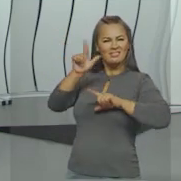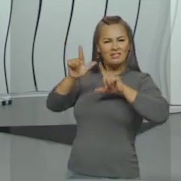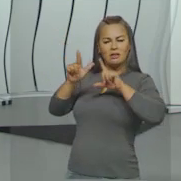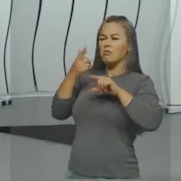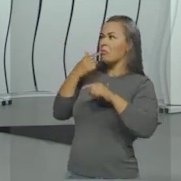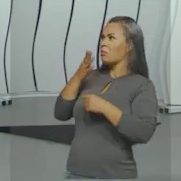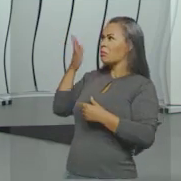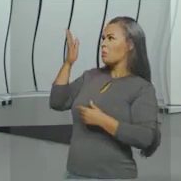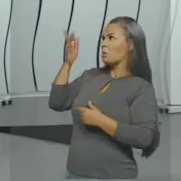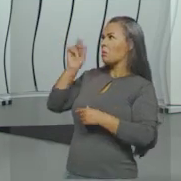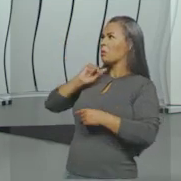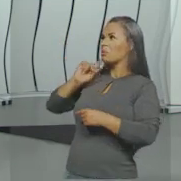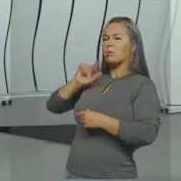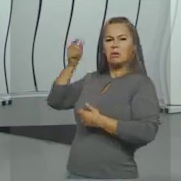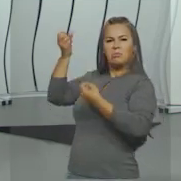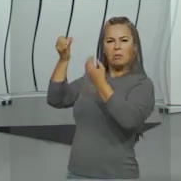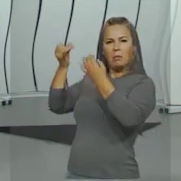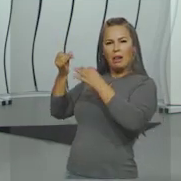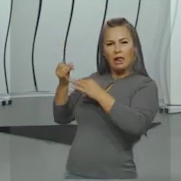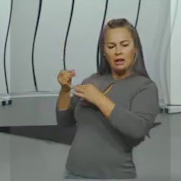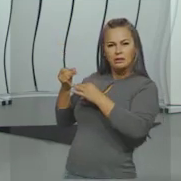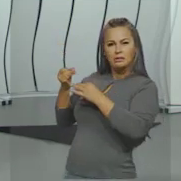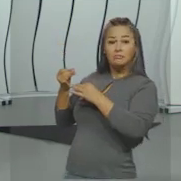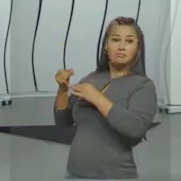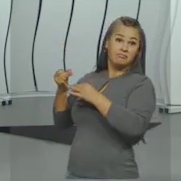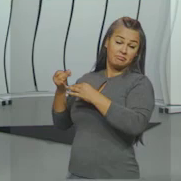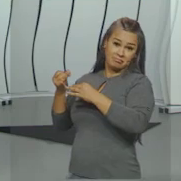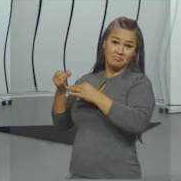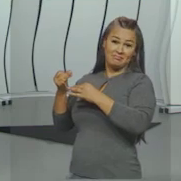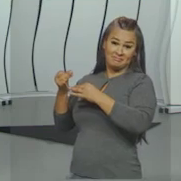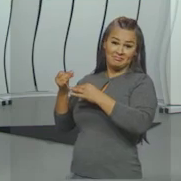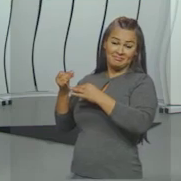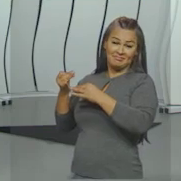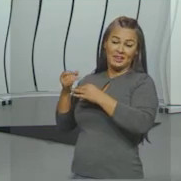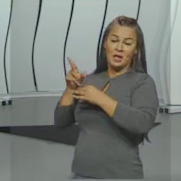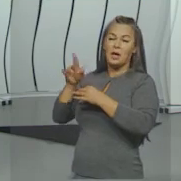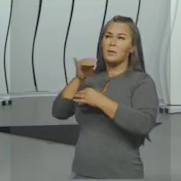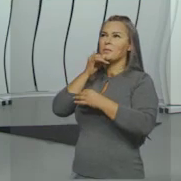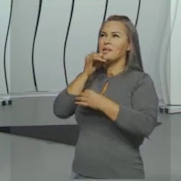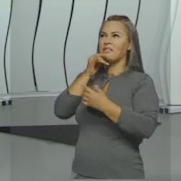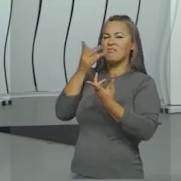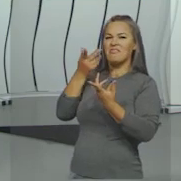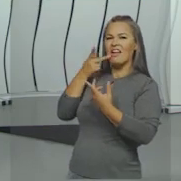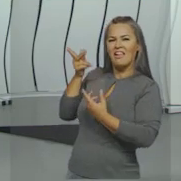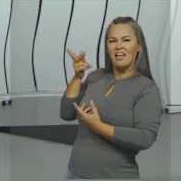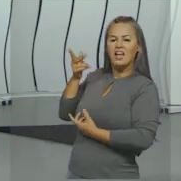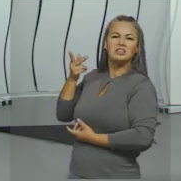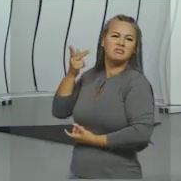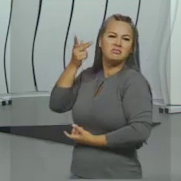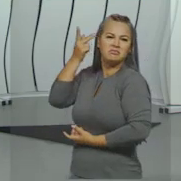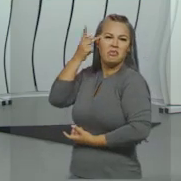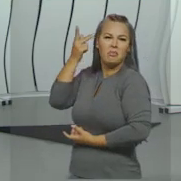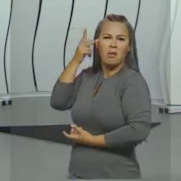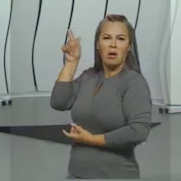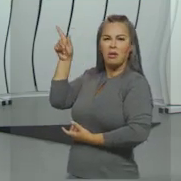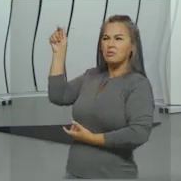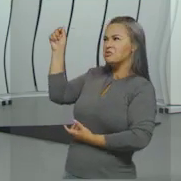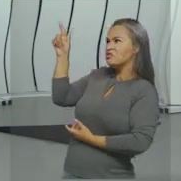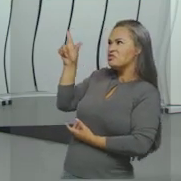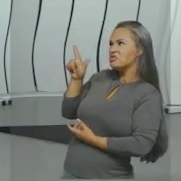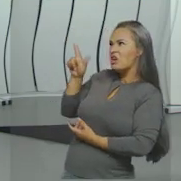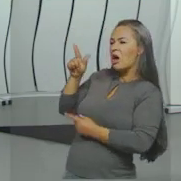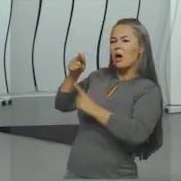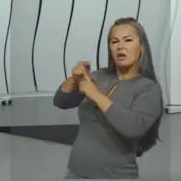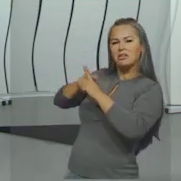Belo Horizonte, ou então fala assim, em São Paulo nós vamos ter sol o dia todo, temperatura máxima 30